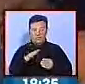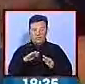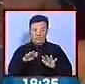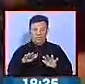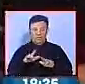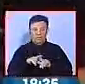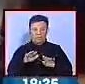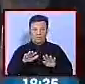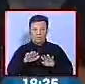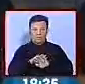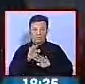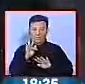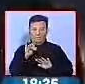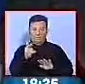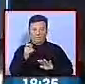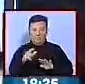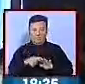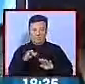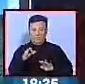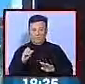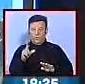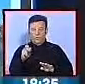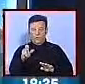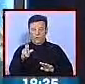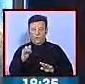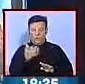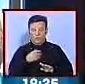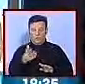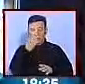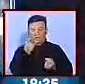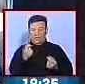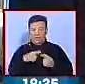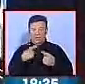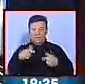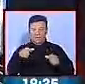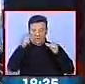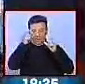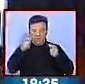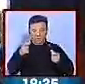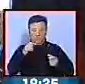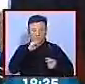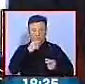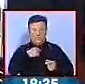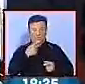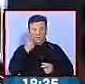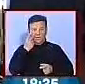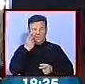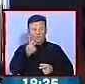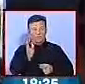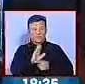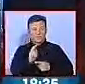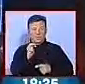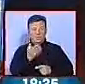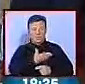Polaroid, eles aqui já referiram até que são os filtros semelhantes aos que existem nos óculos que se utilizam para ver o cinema 3D,